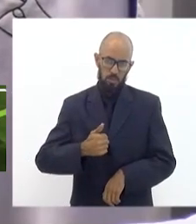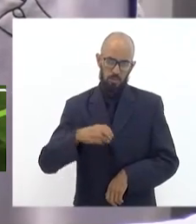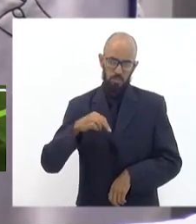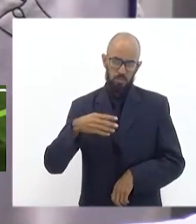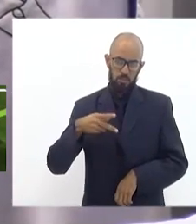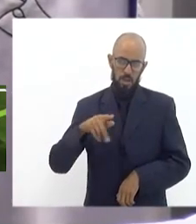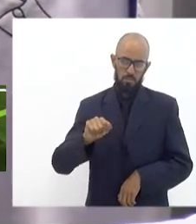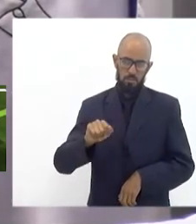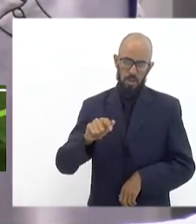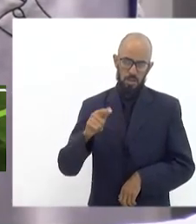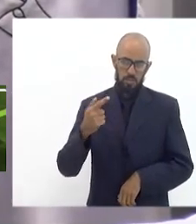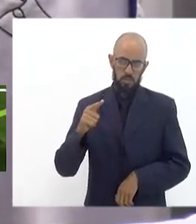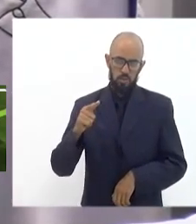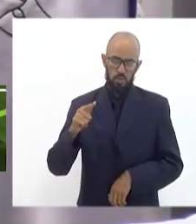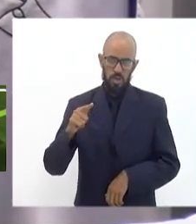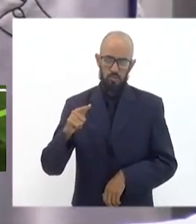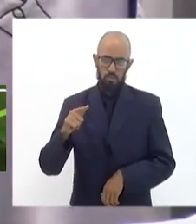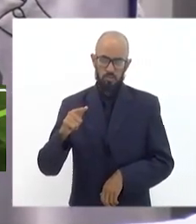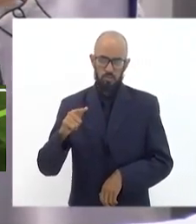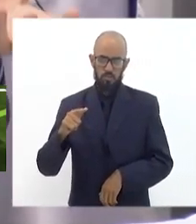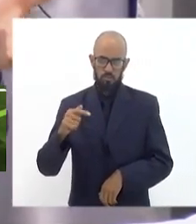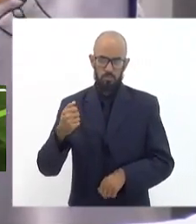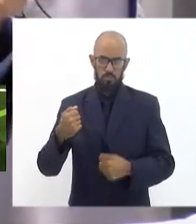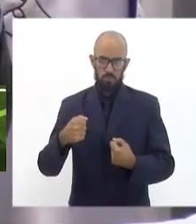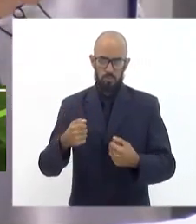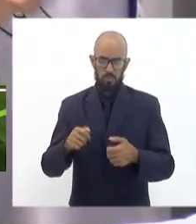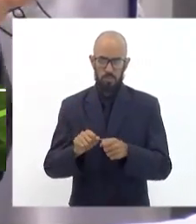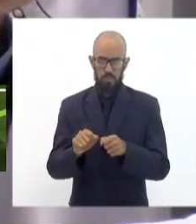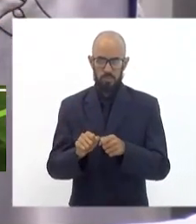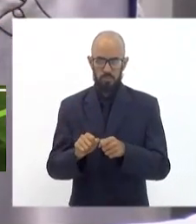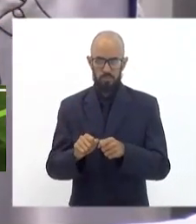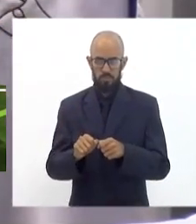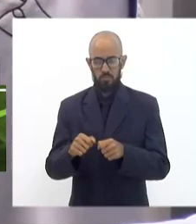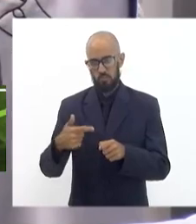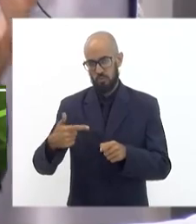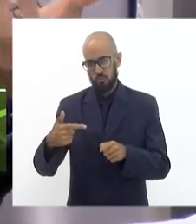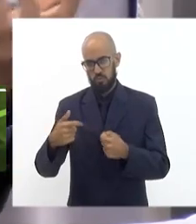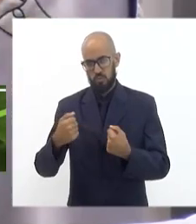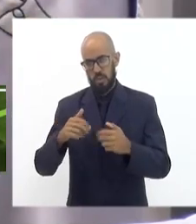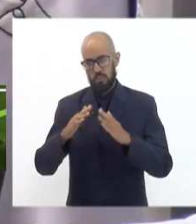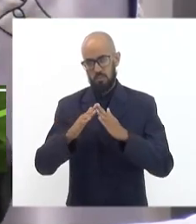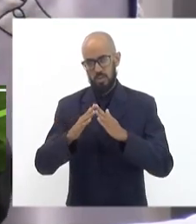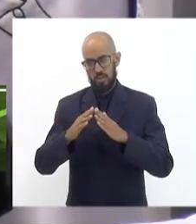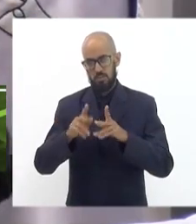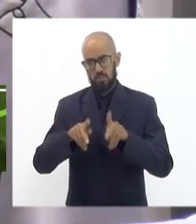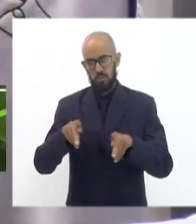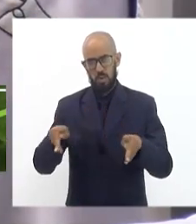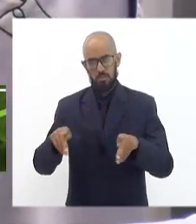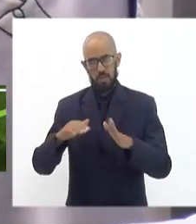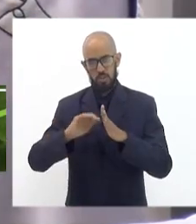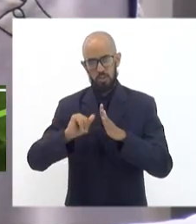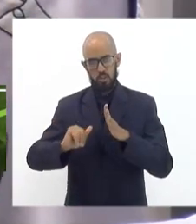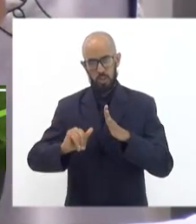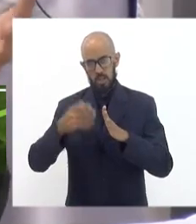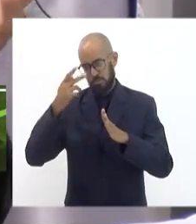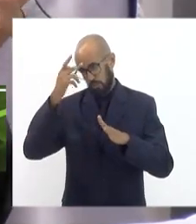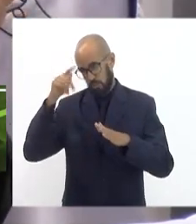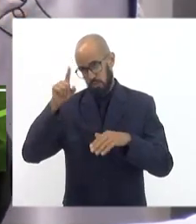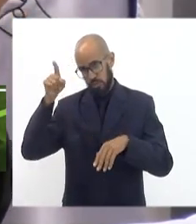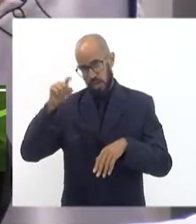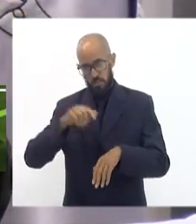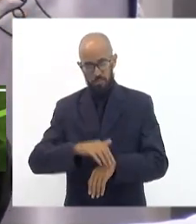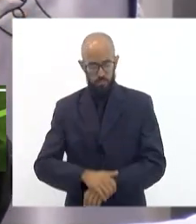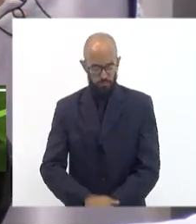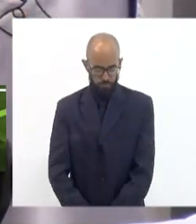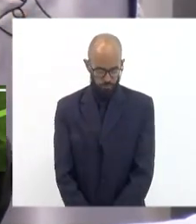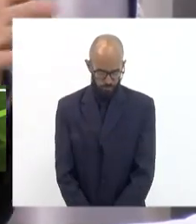geotécnico a ter habitação Popular para retirar essas pessoas de lá só vou